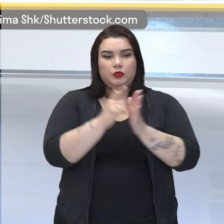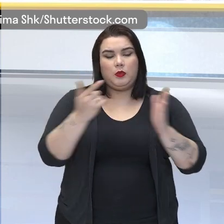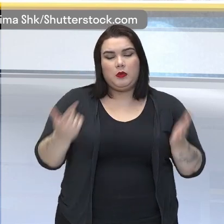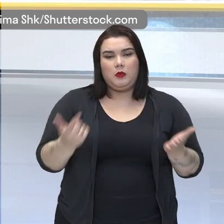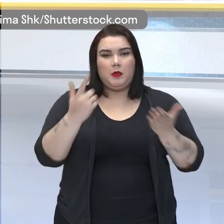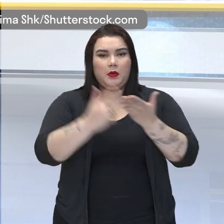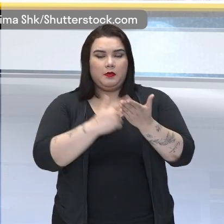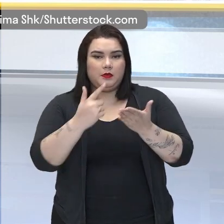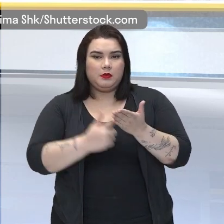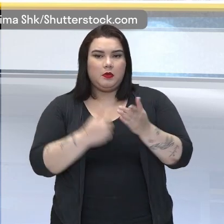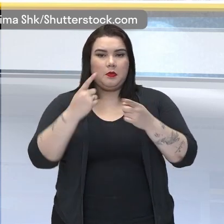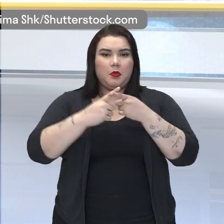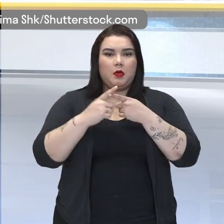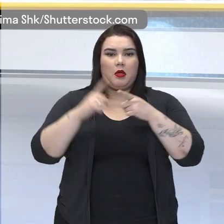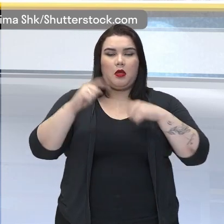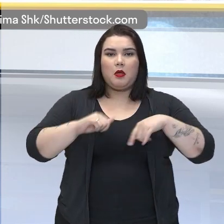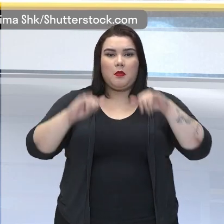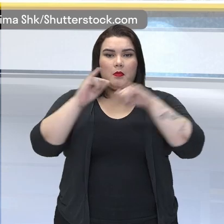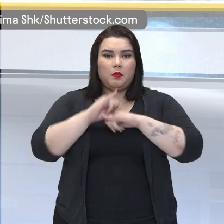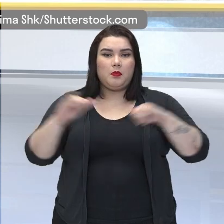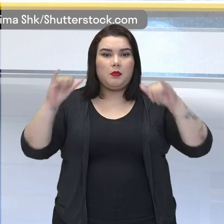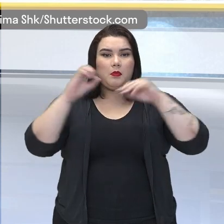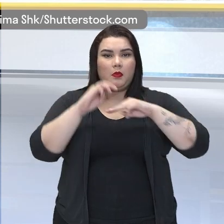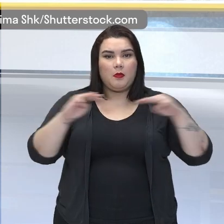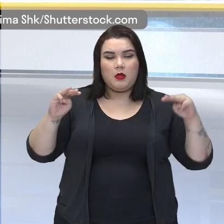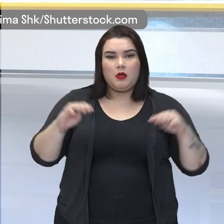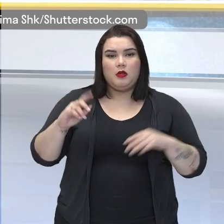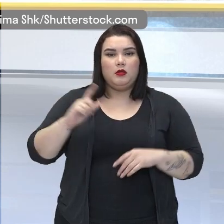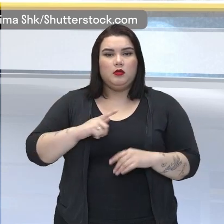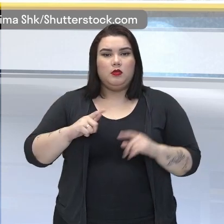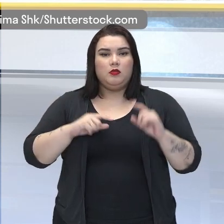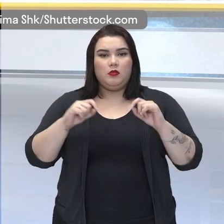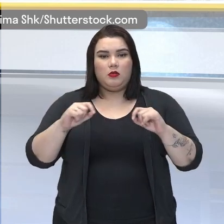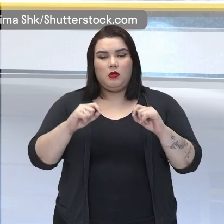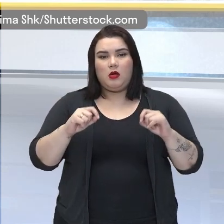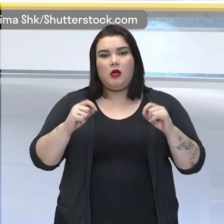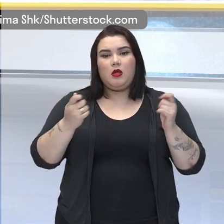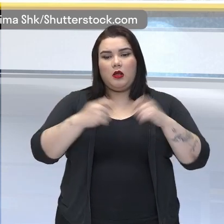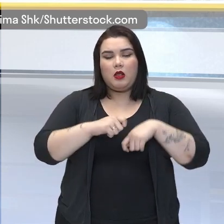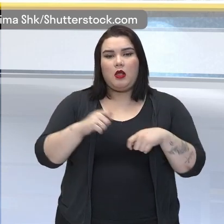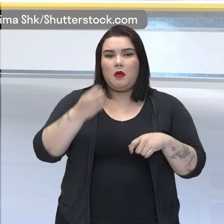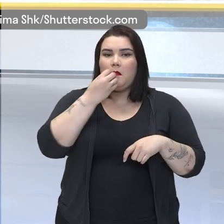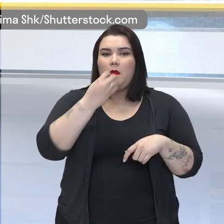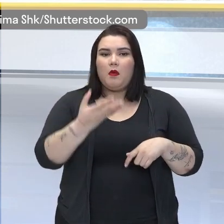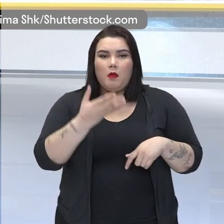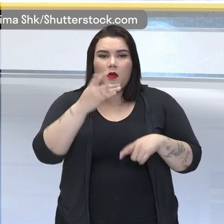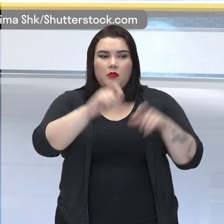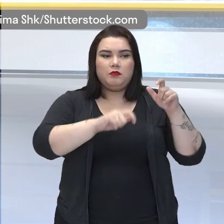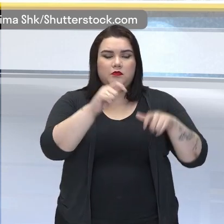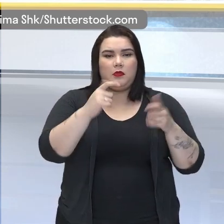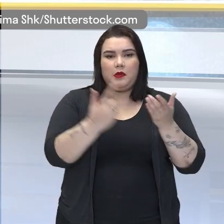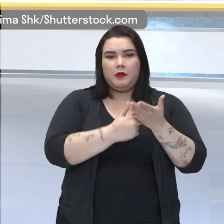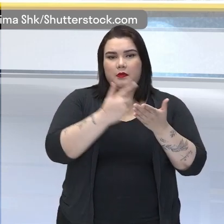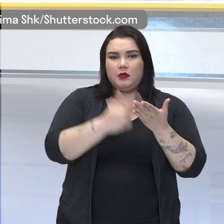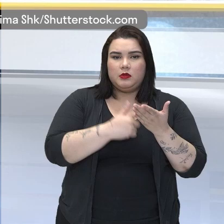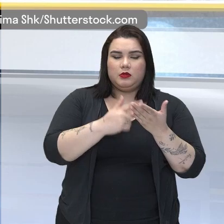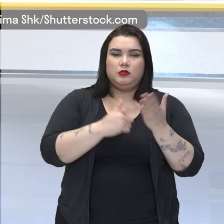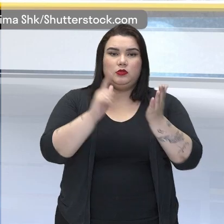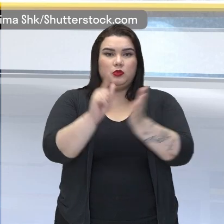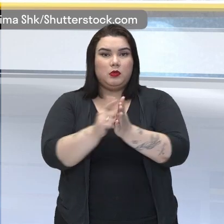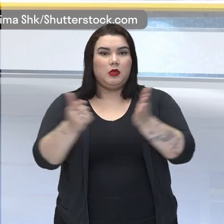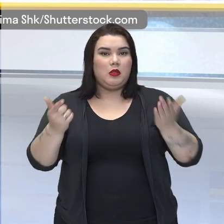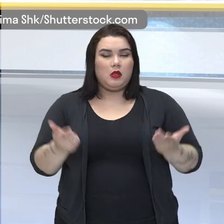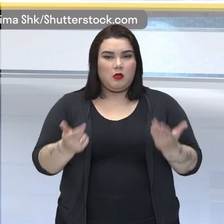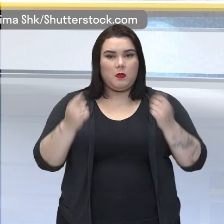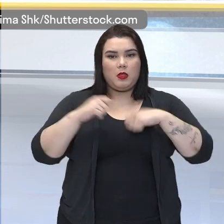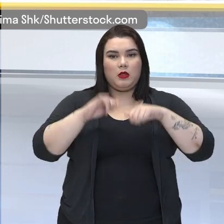ads, as propagandas, não é? Que sustentam, né, ou dão o retorno financeiro para as revistas, para os jornais,